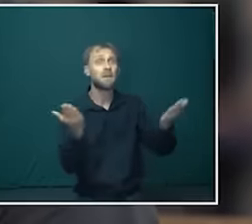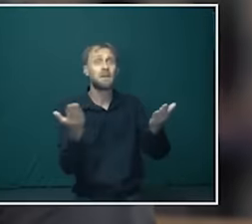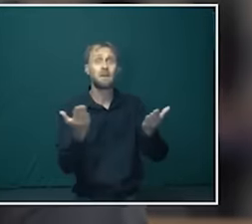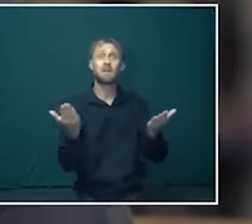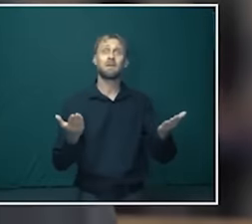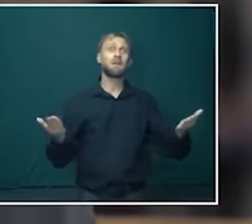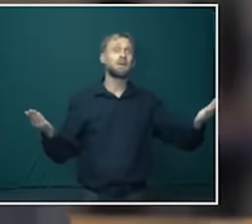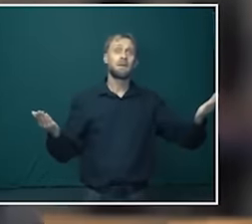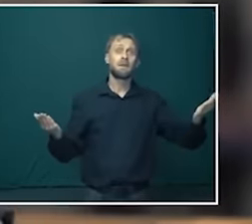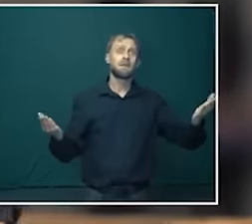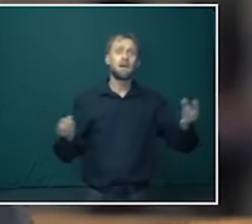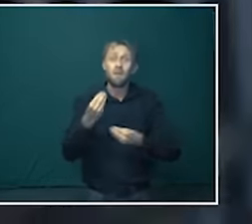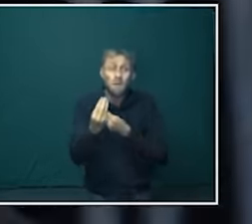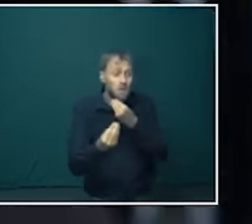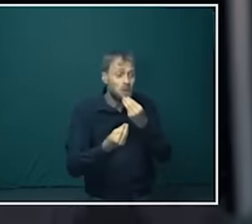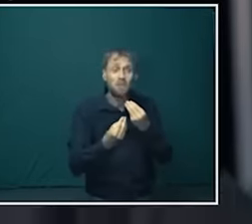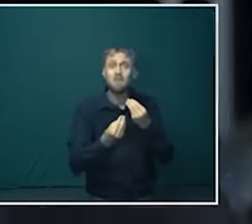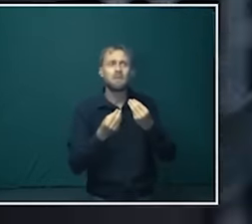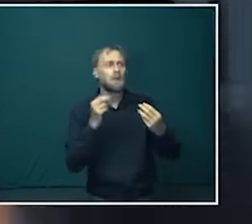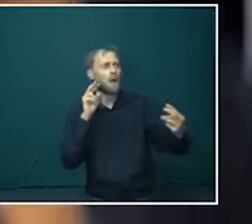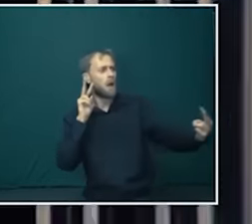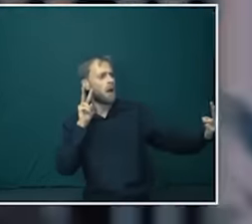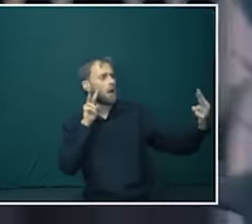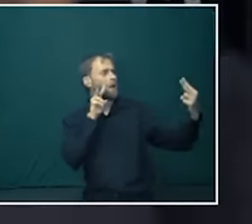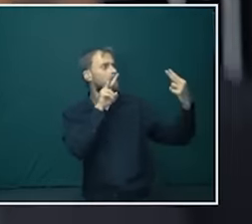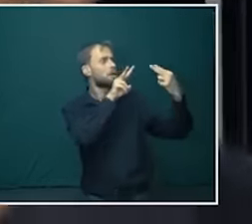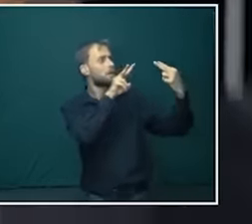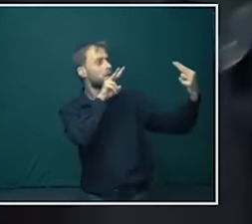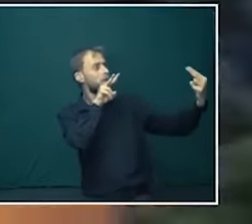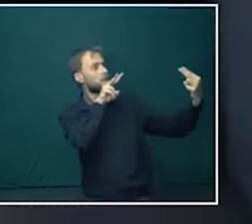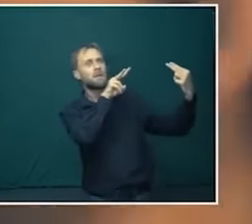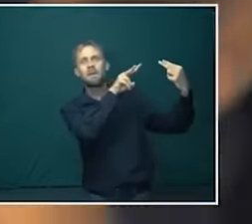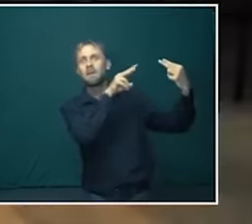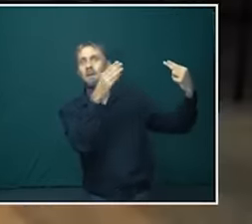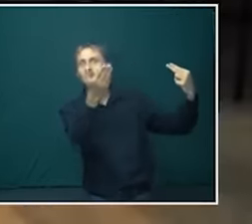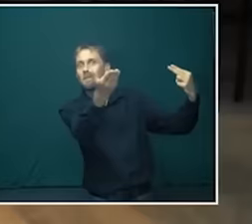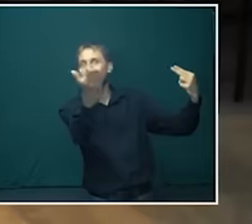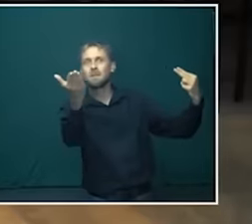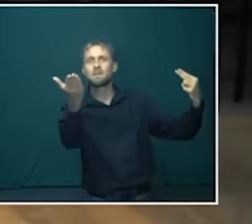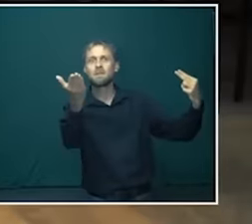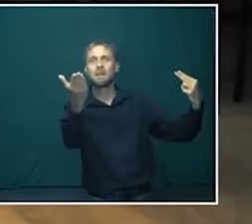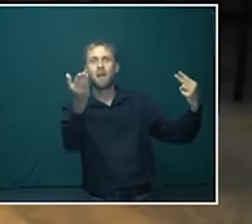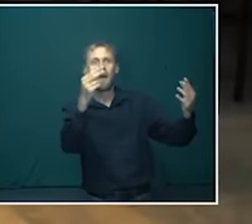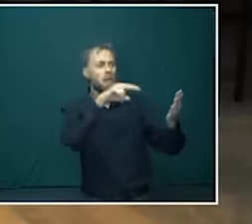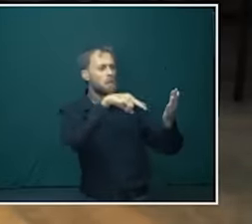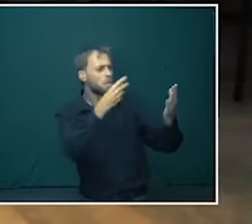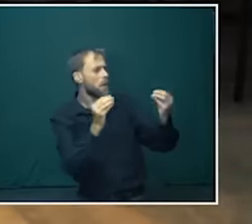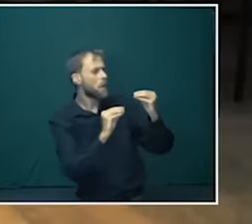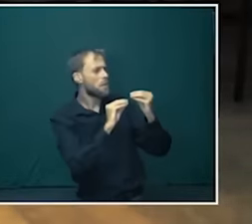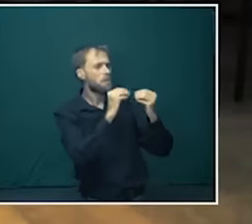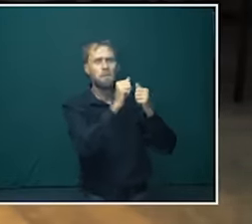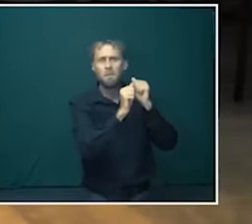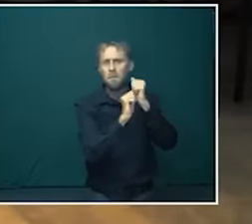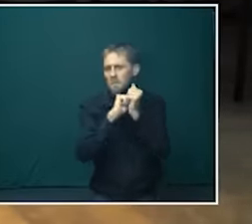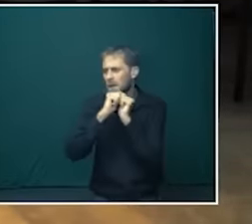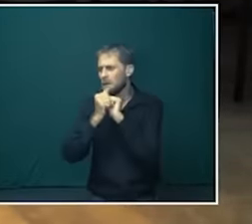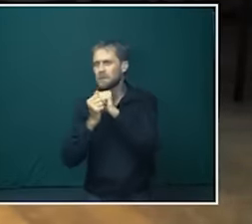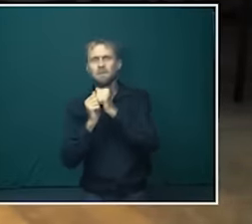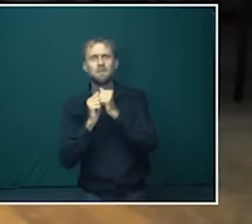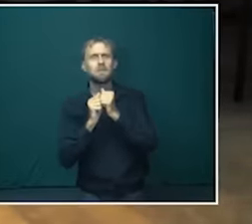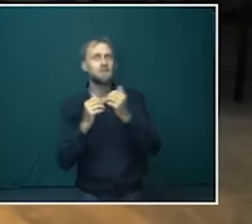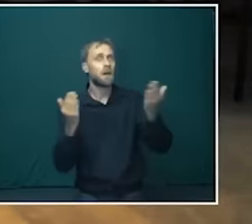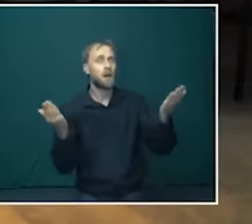fica. Eu esmaguei no seu olhar, tropecei no seu beijo, colei no seu gosto, eu queimei a